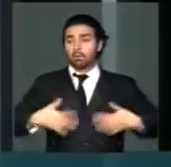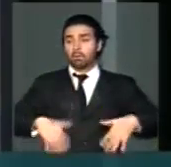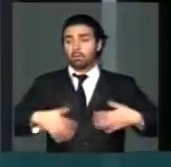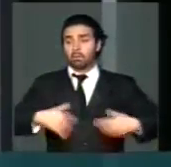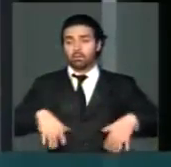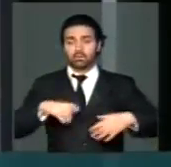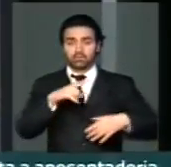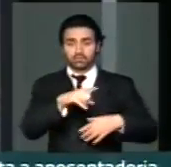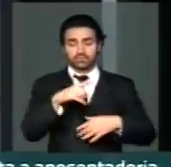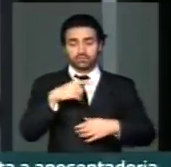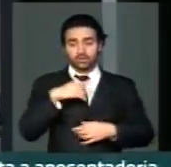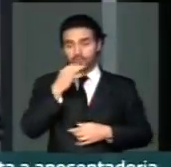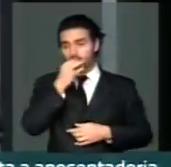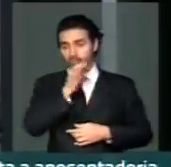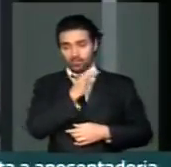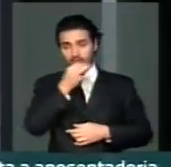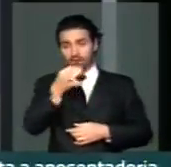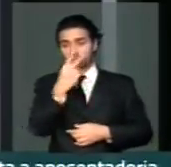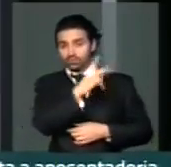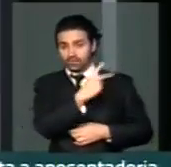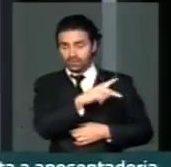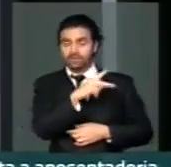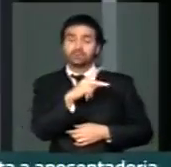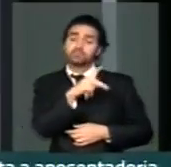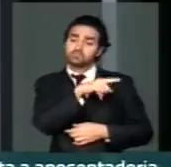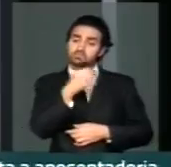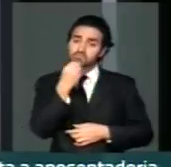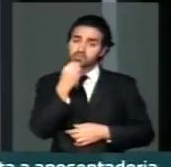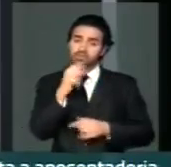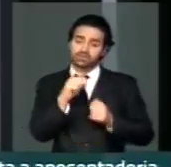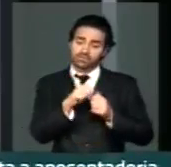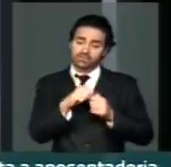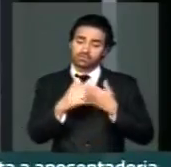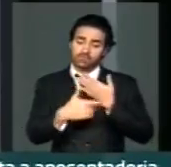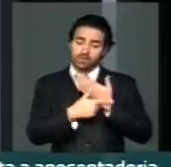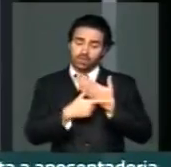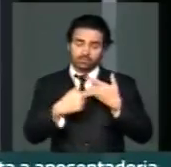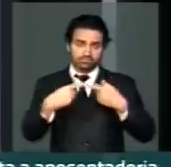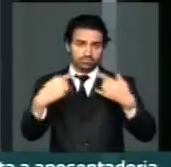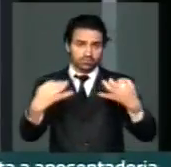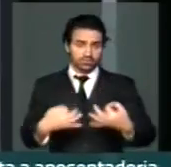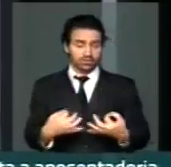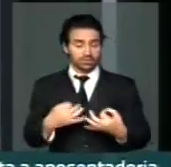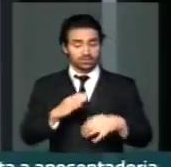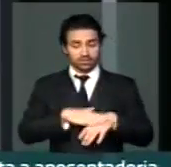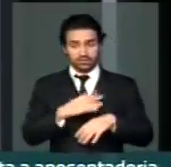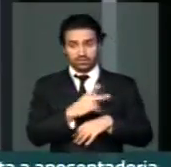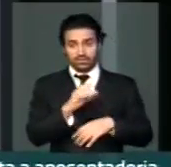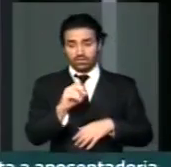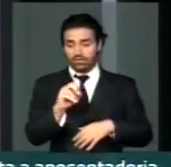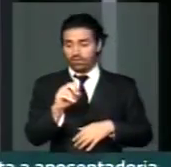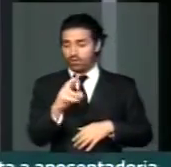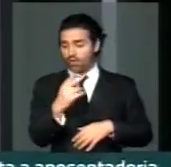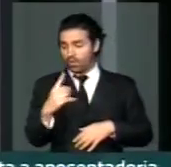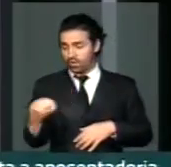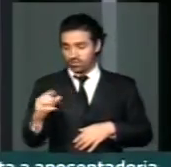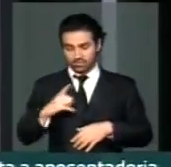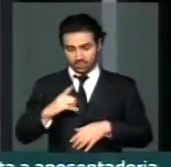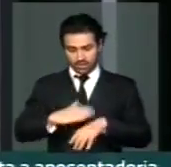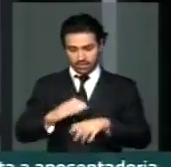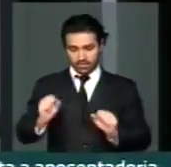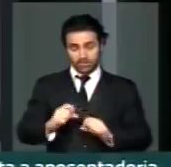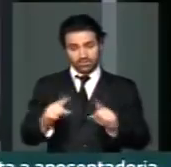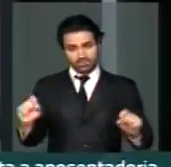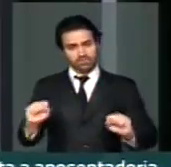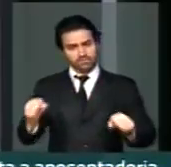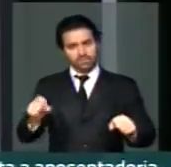suas posições. Ao invés de exercer o seu papel, ou aquele órgão, ou setor que tem poder, e